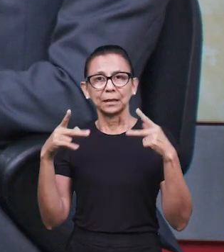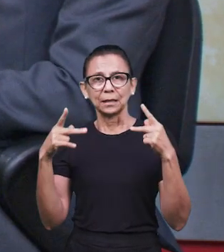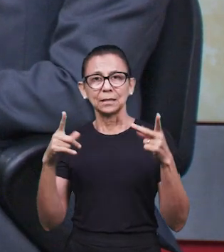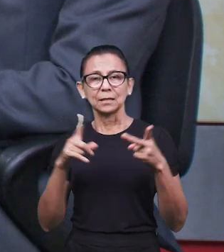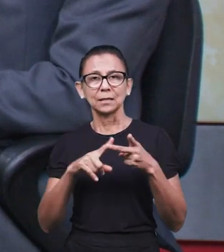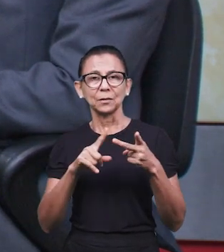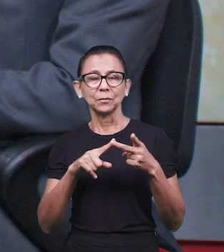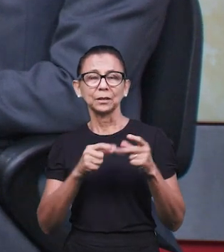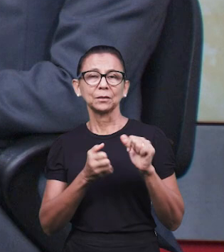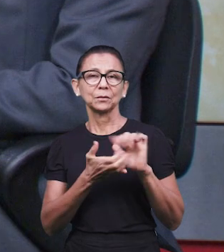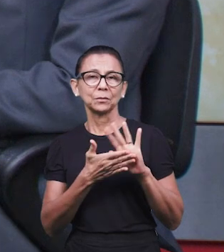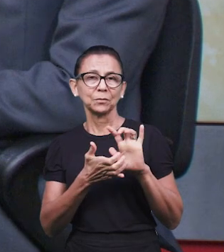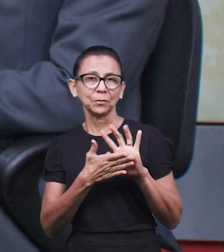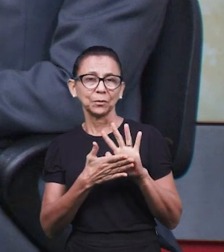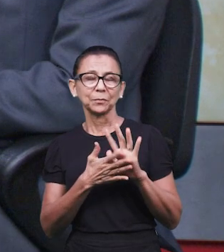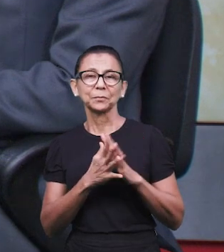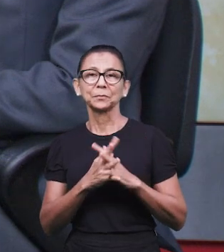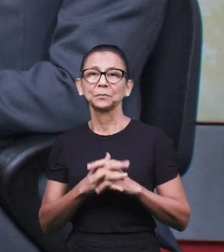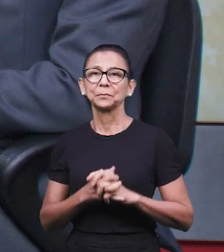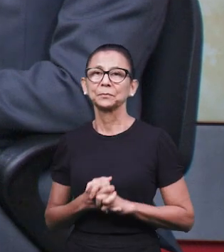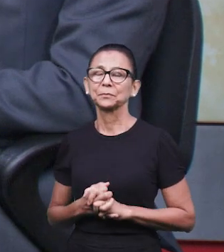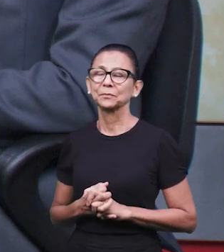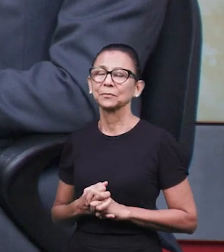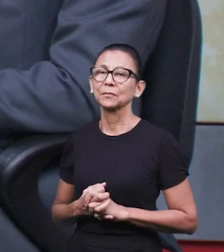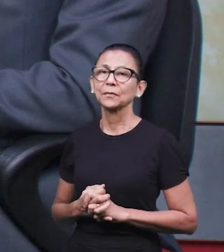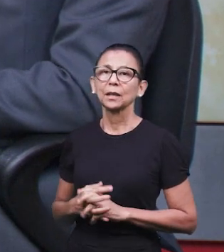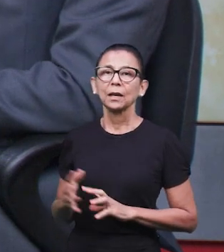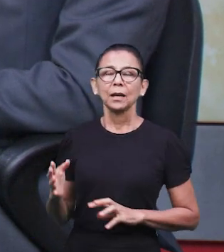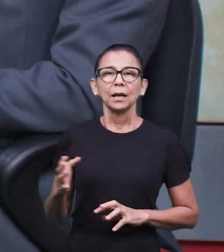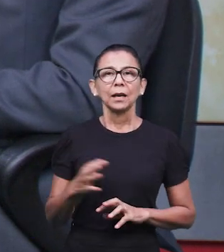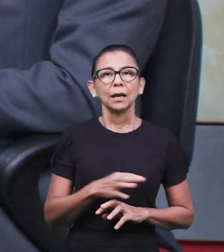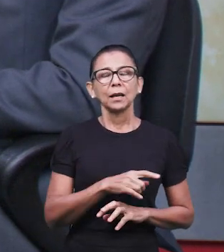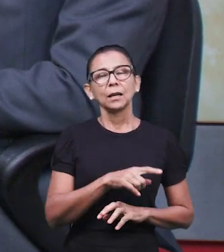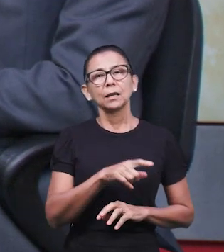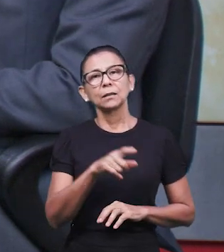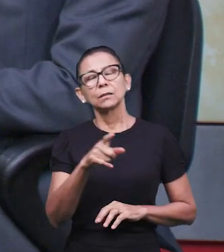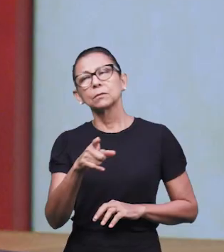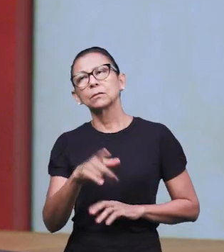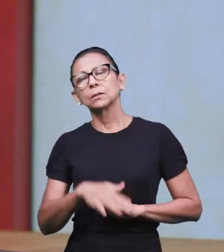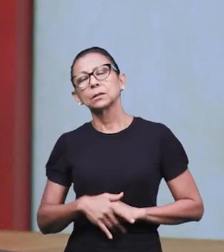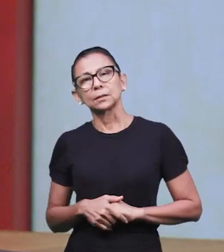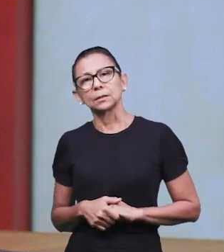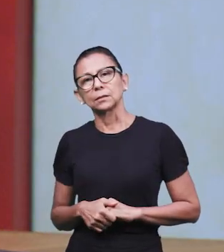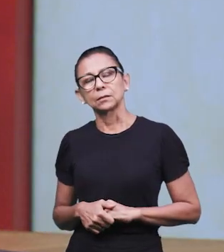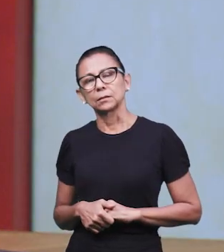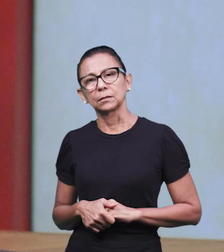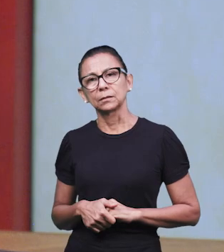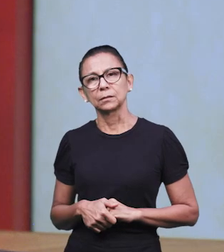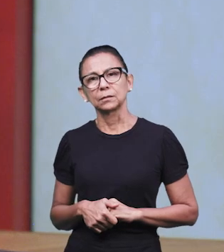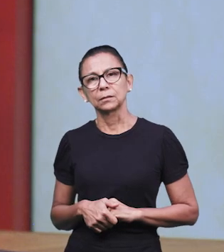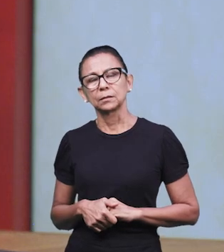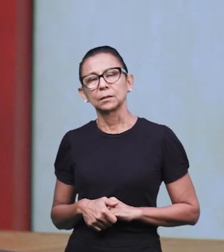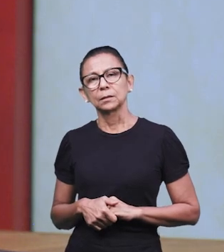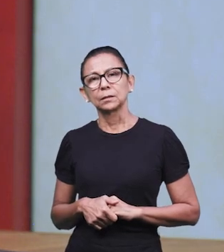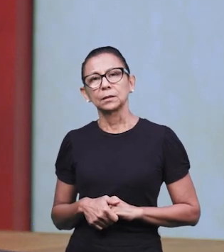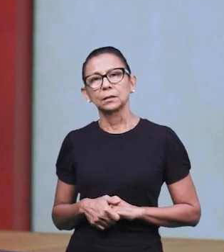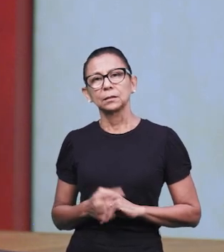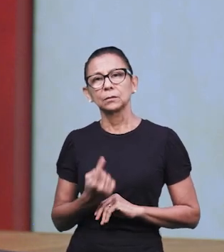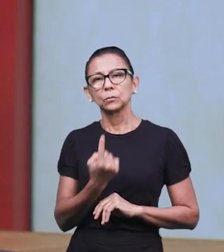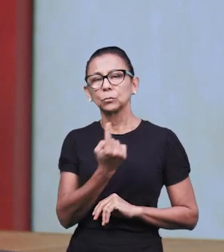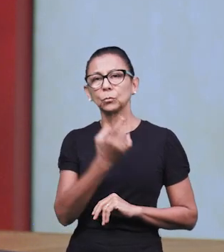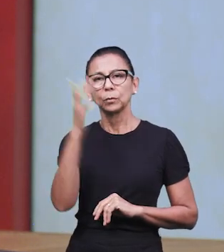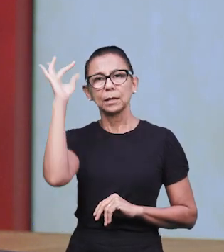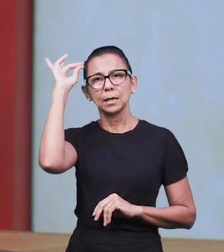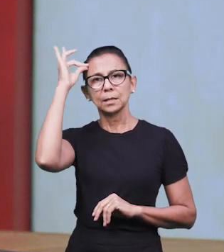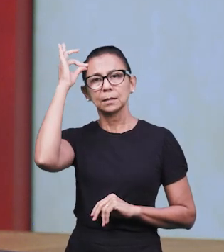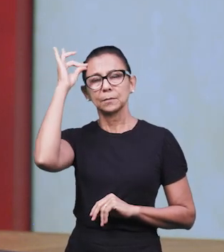contexto. Marcelo, tudo passa pela comunhão. Tudo passa pela você comunhão. Tem um só Espírito. O Espírito